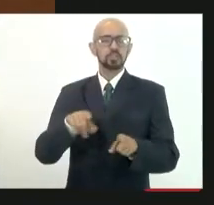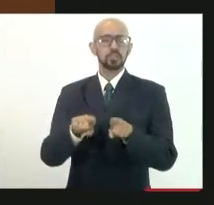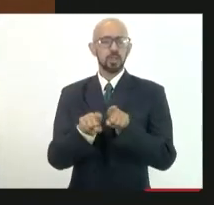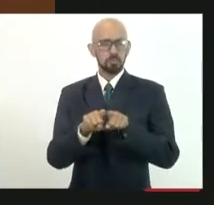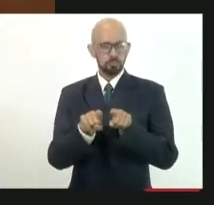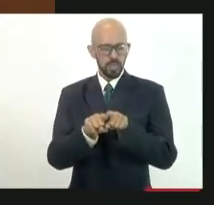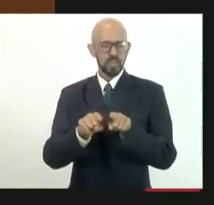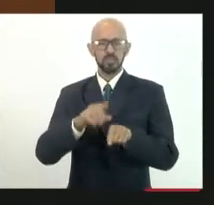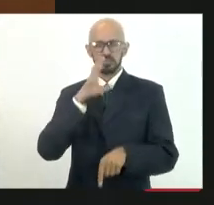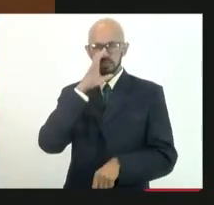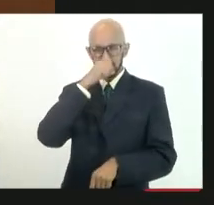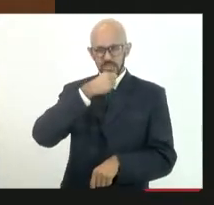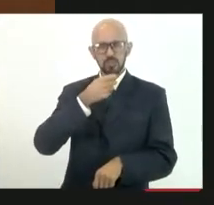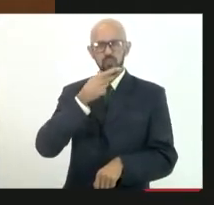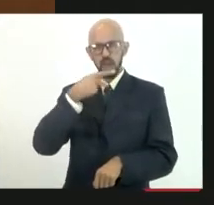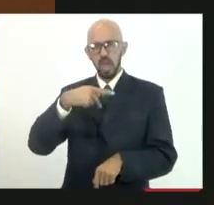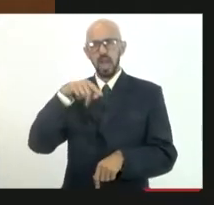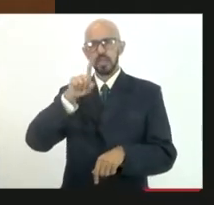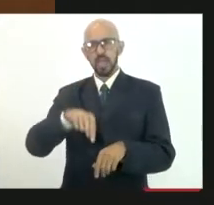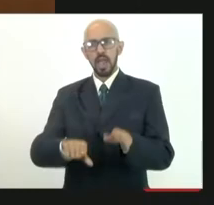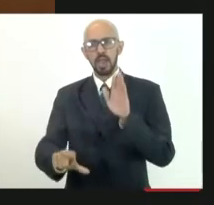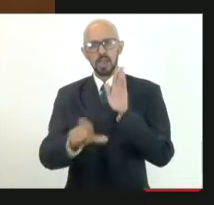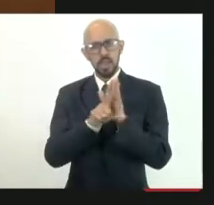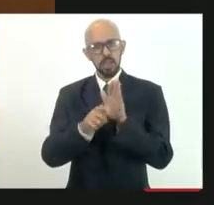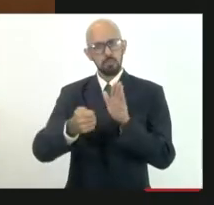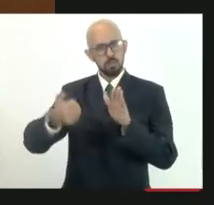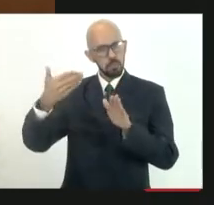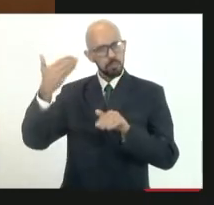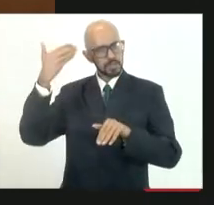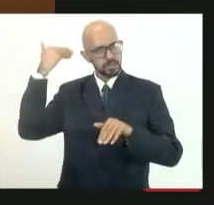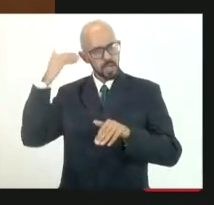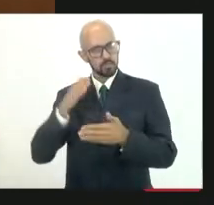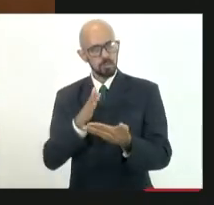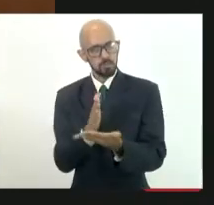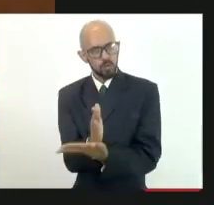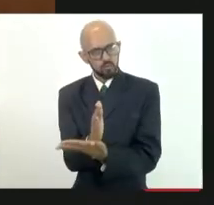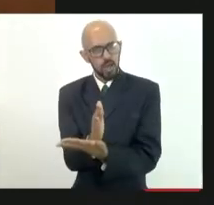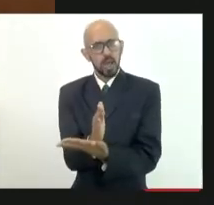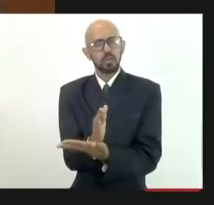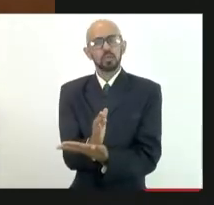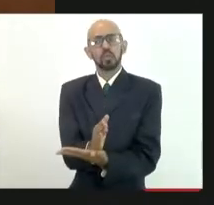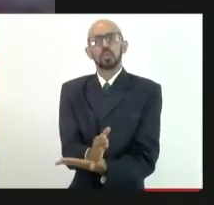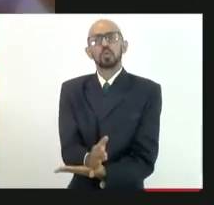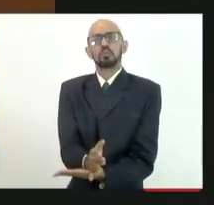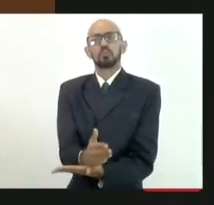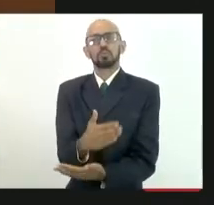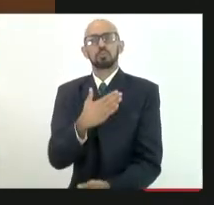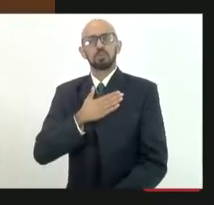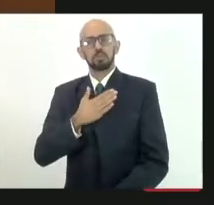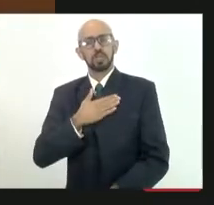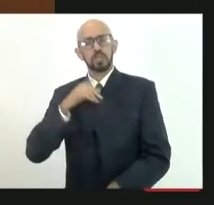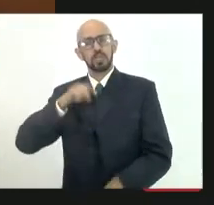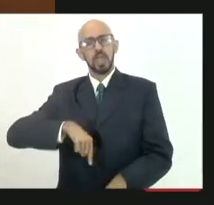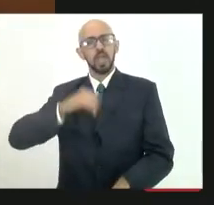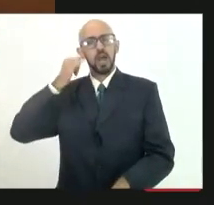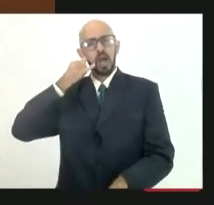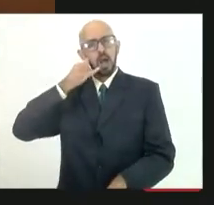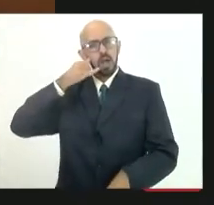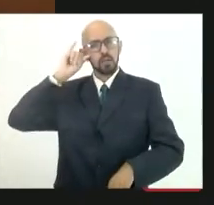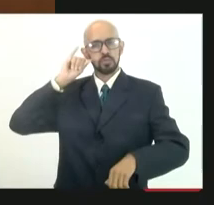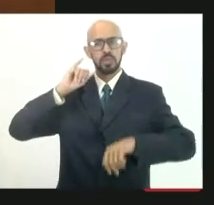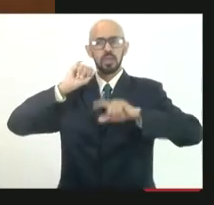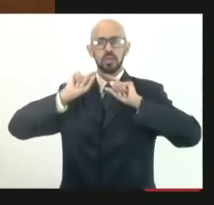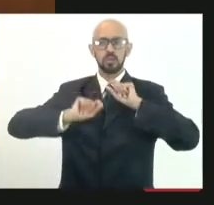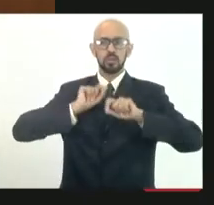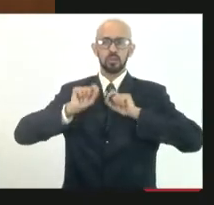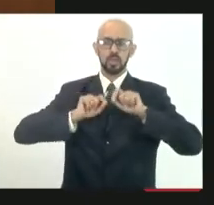me reporto à lei que aprovei recentemente na Assembleia, é o trabalho que a gente pode desenvolver na dimensão da prevenção, deputada Tia Ju, que é